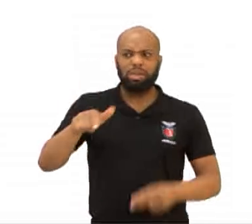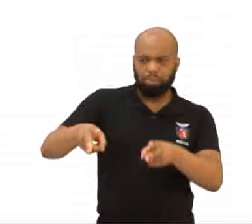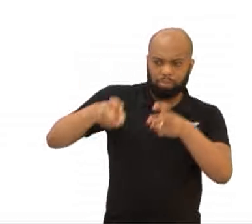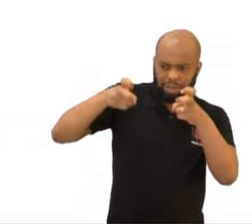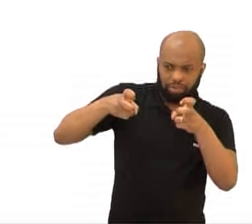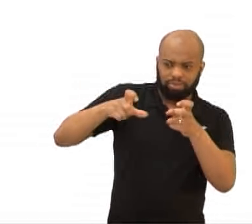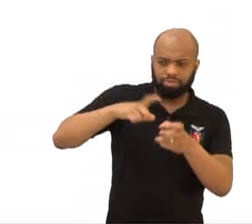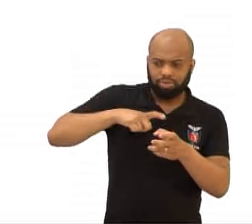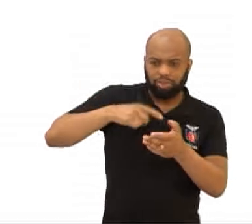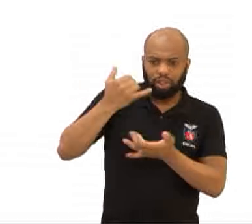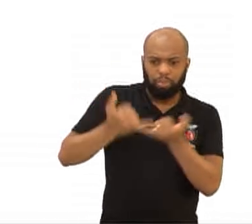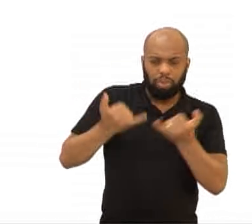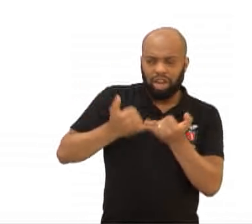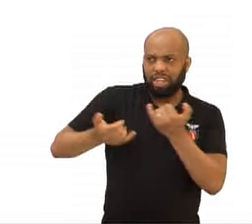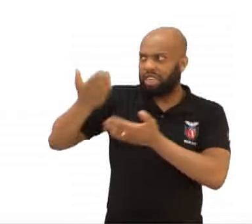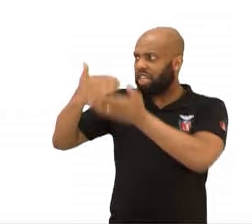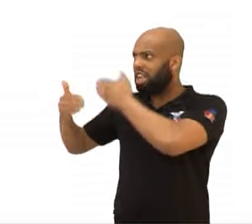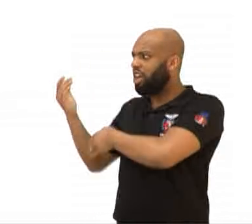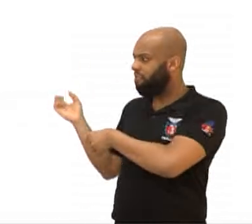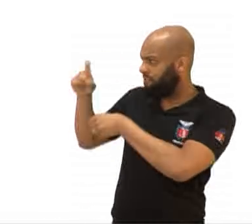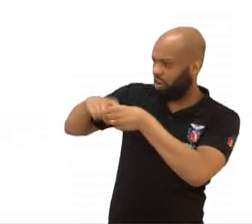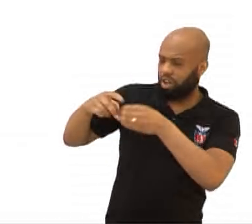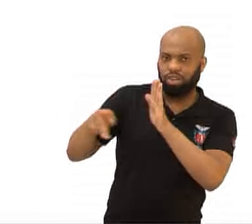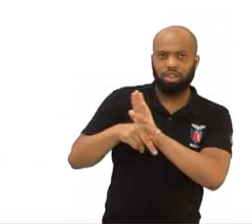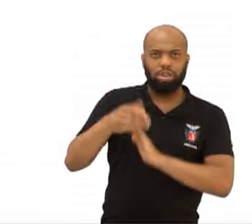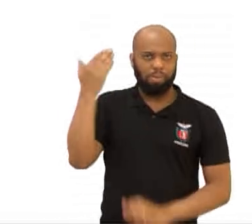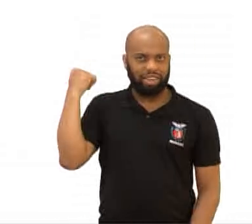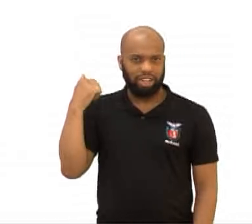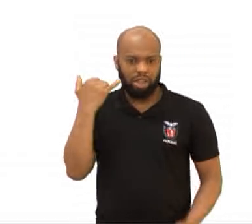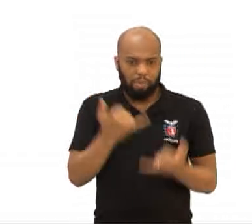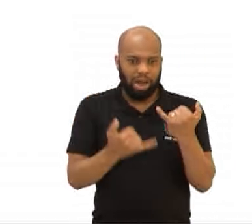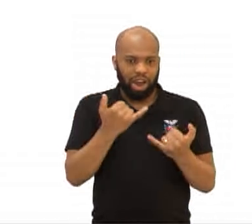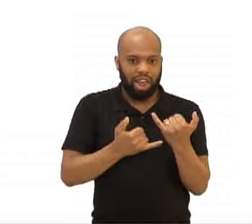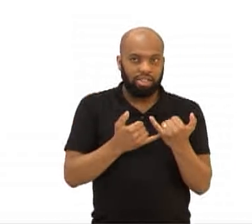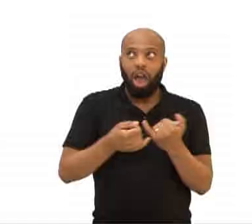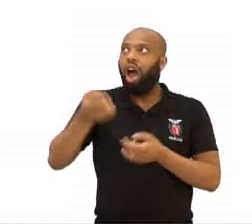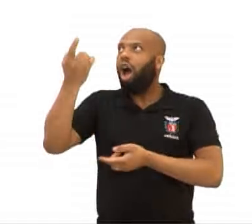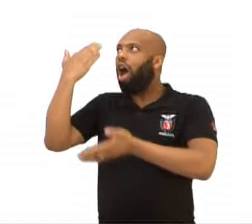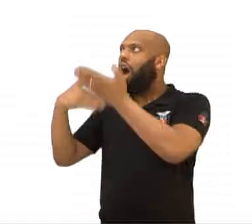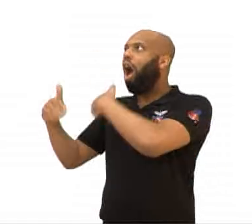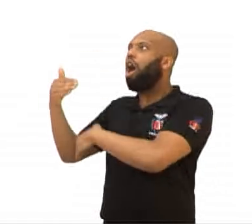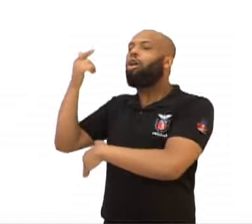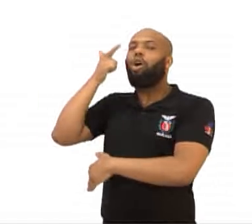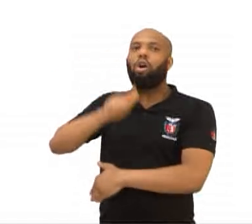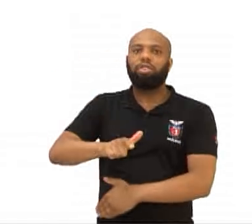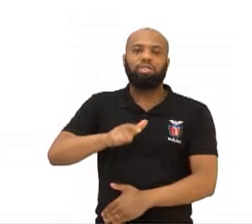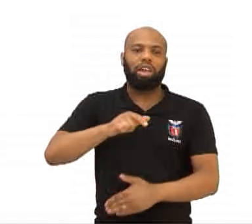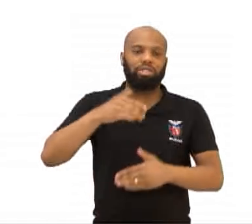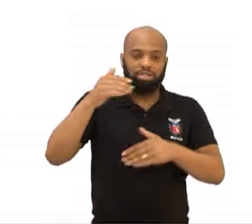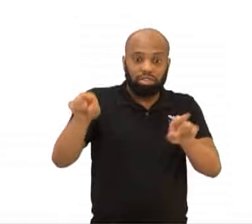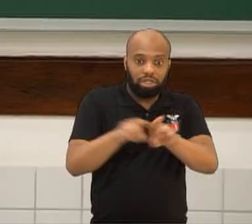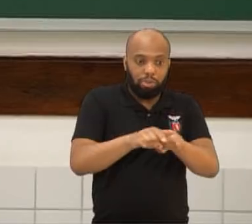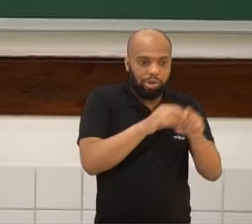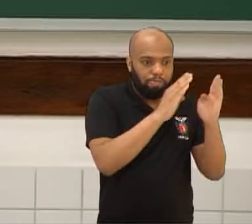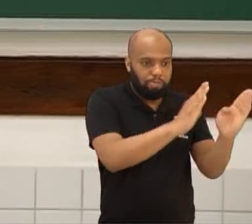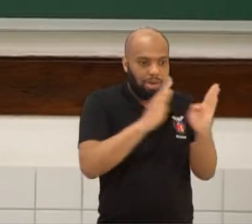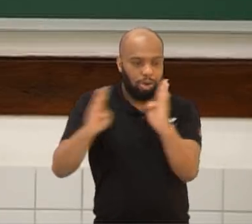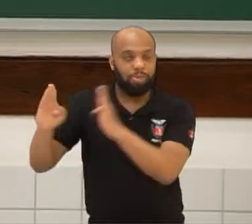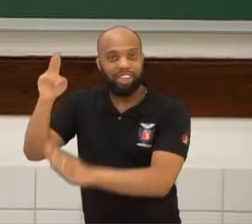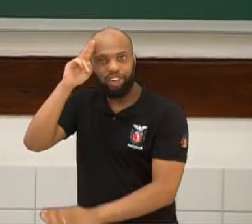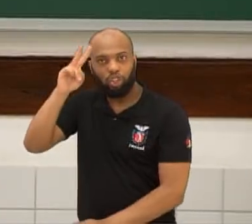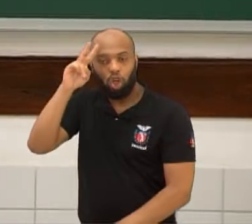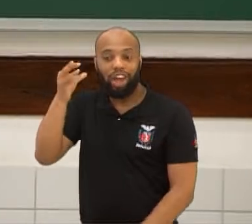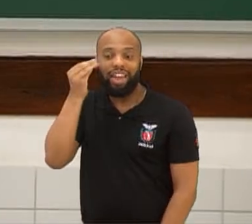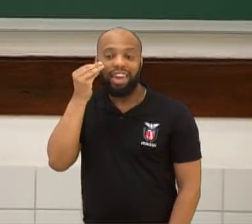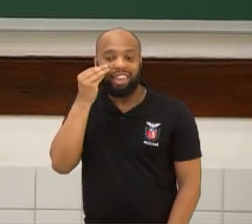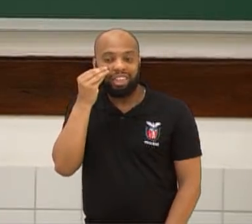ele retorna ao passado, né? Faz um romance de flashback, né? Ele segue ali uma linearidade histórica, cronológica e tenta se lembrar